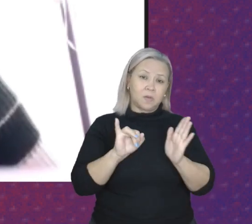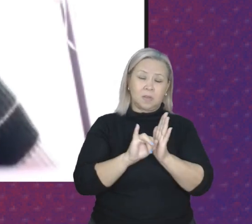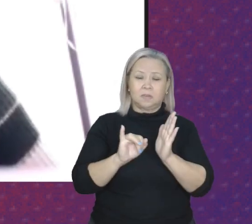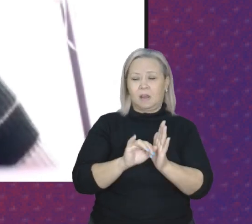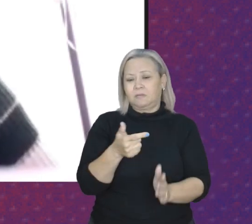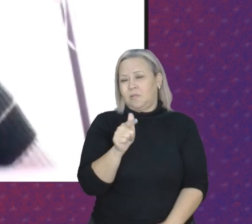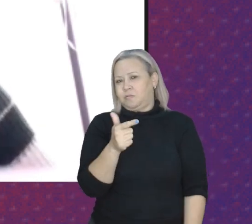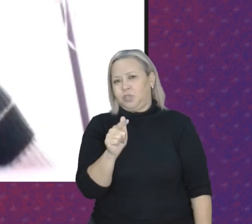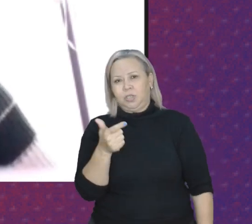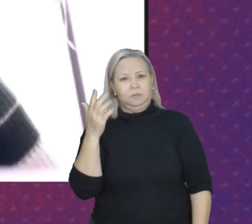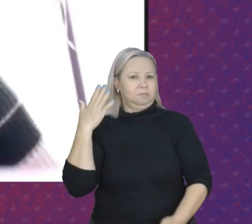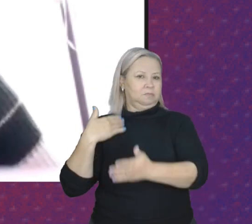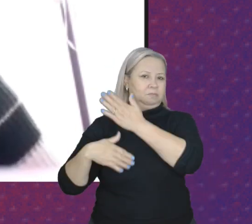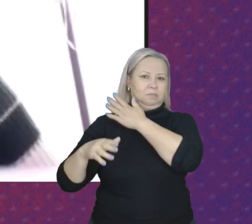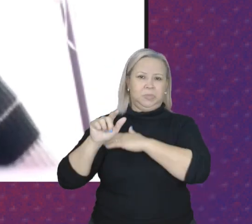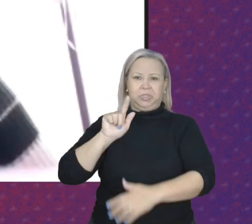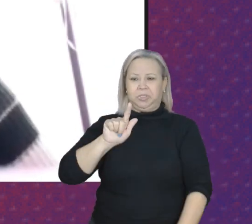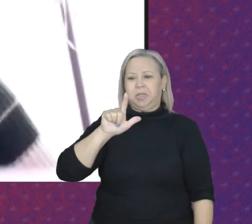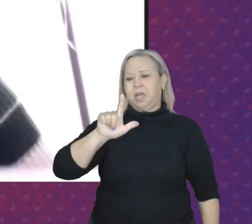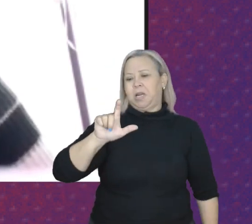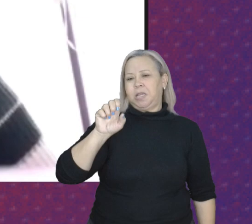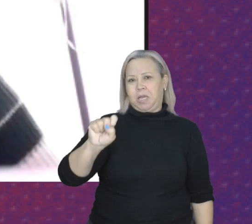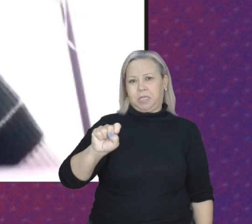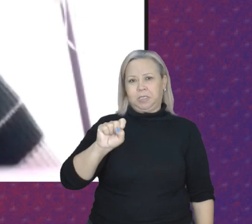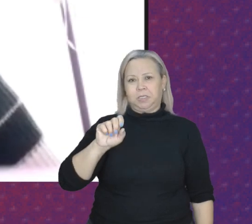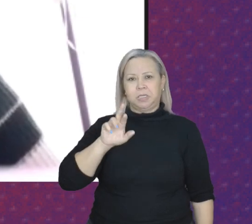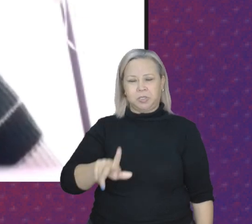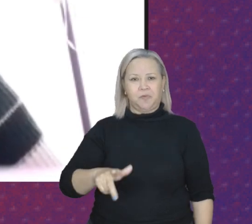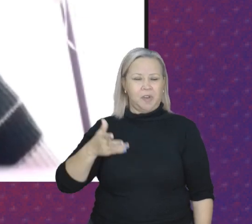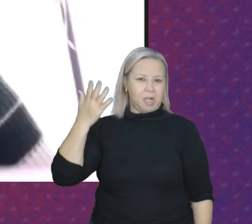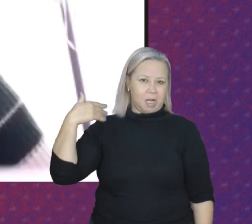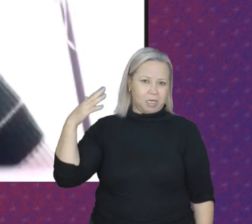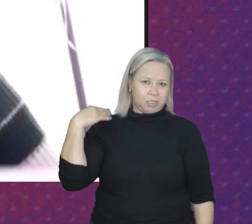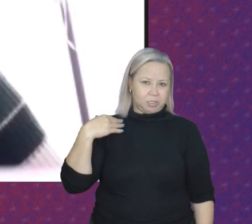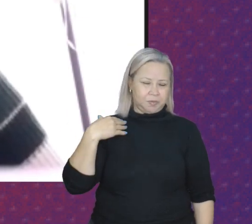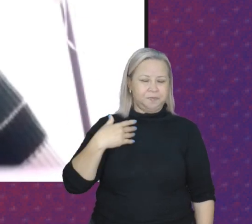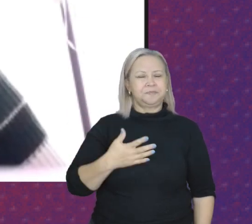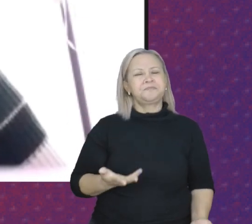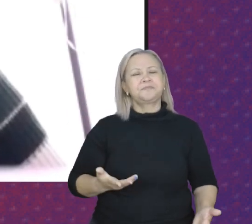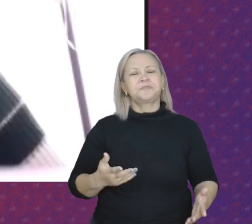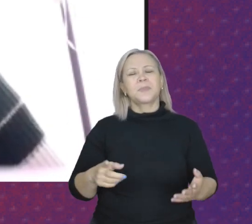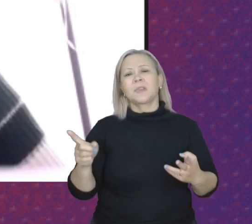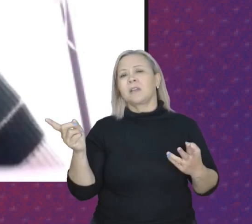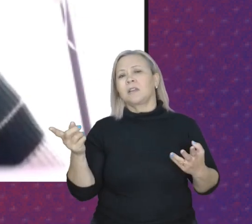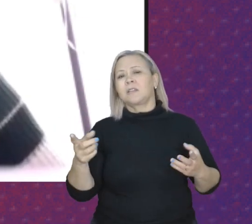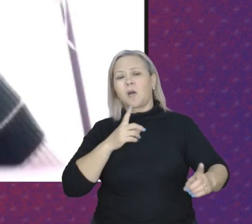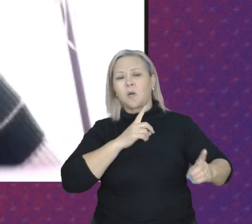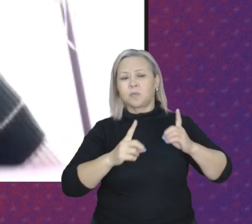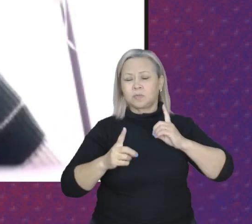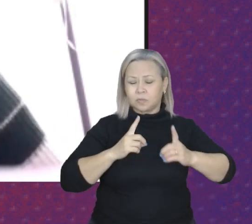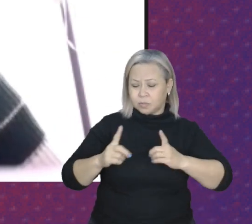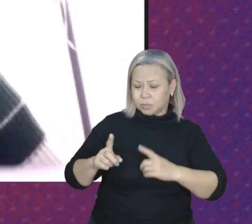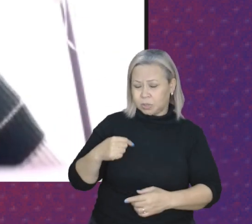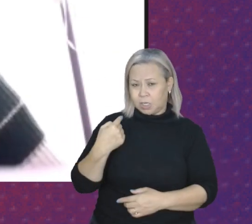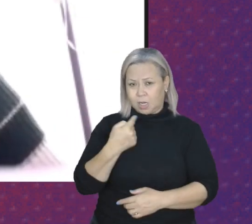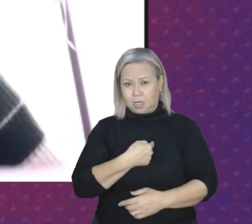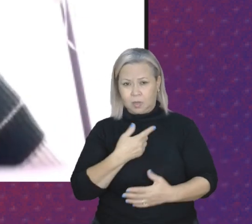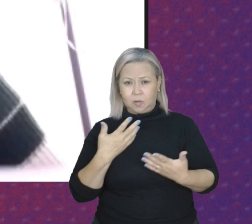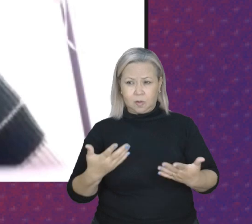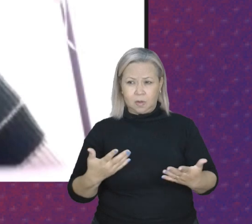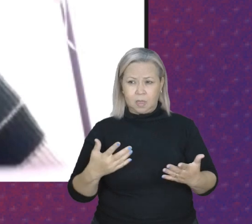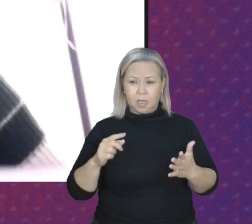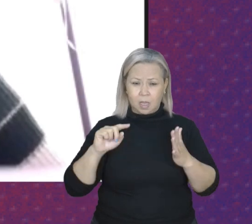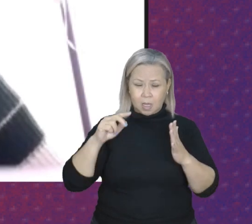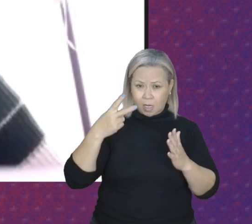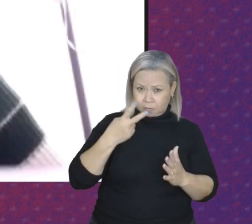estava ali colocada. Então, colocando isso, eu já aponto um segundo diálogo um segundo ponto na